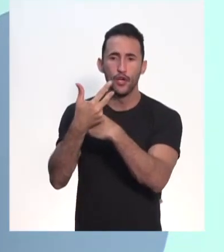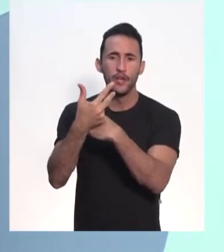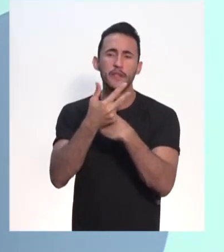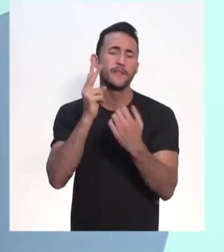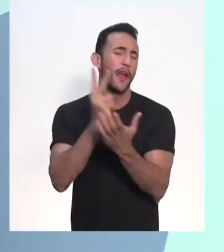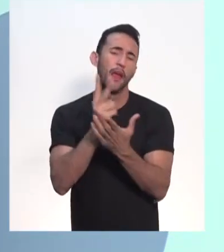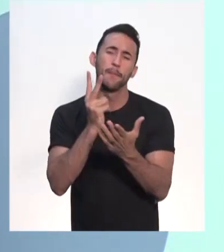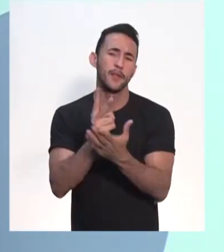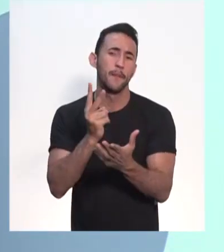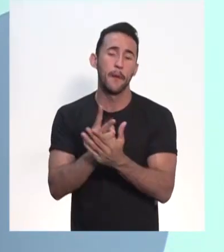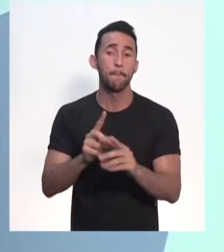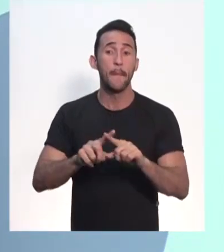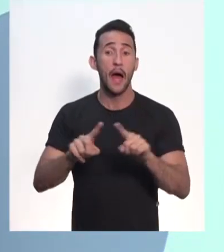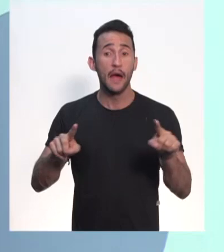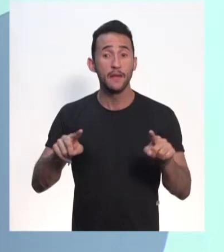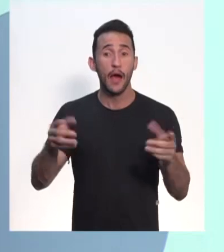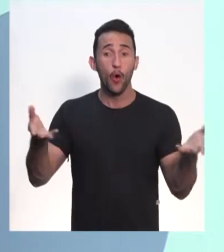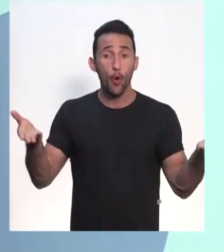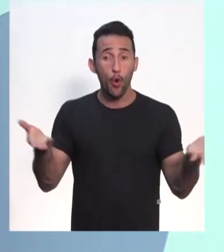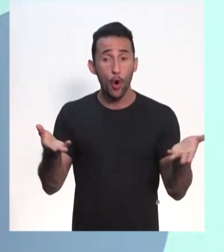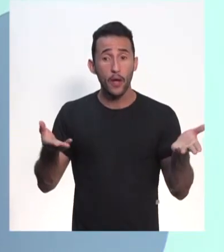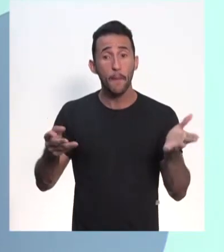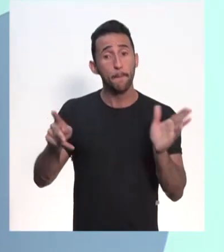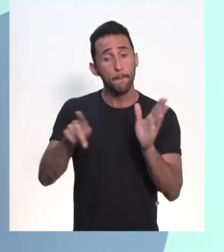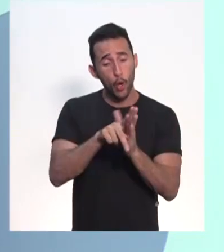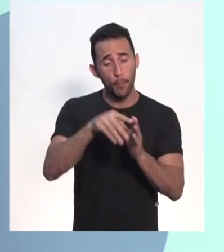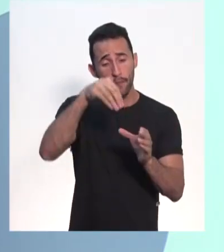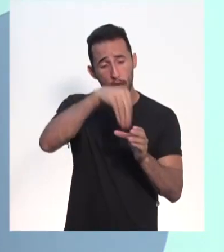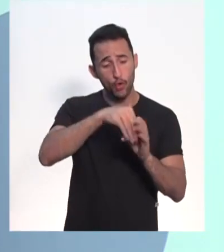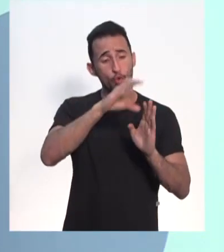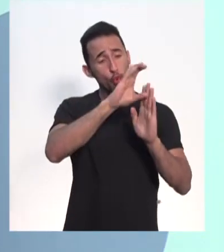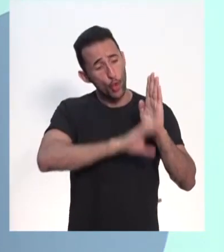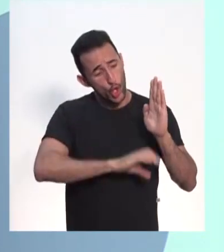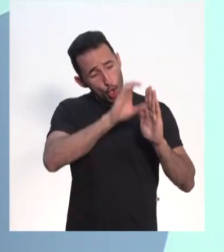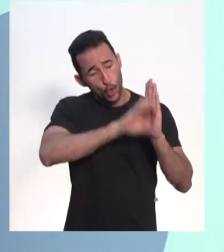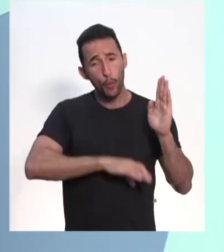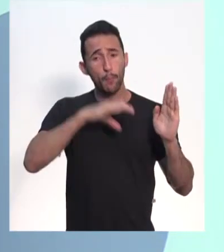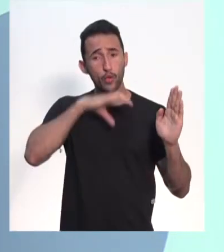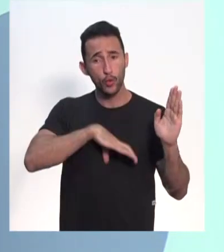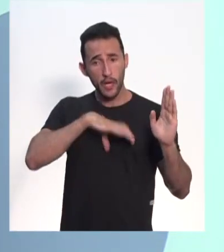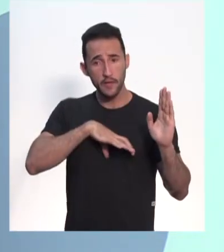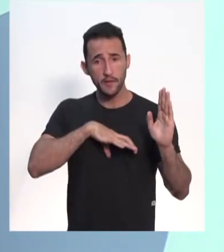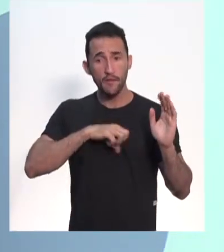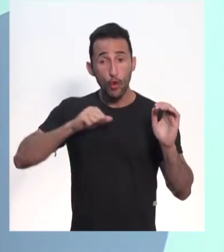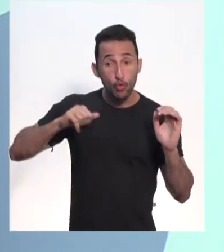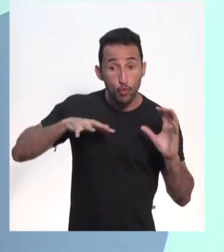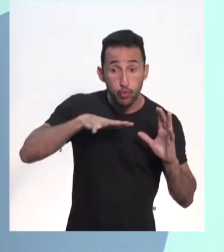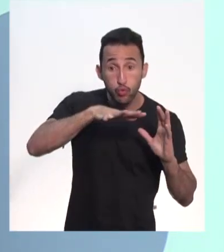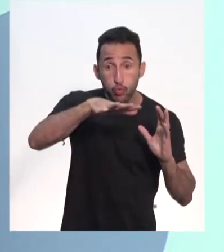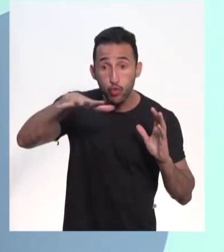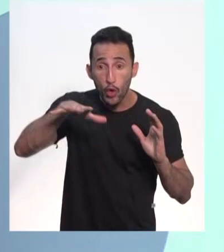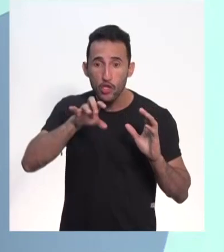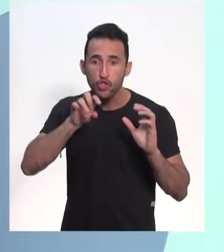de chegar nos recursos tecnológicos propriamente ditos. Então, como é que a gente desenvolve